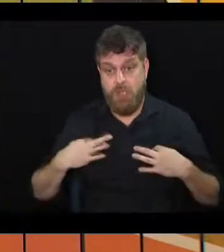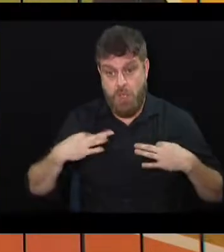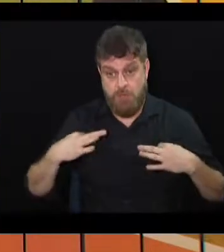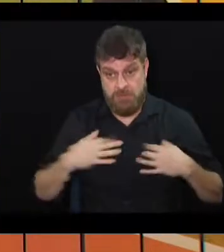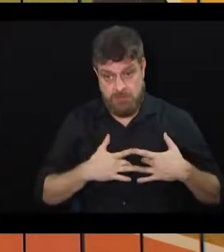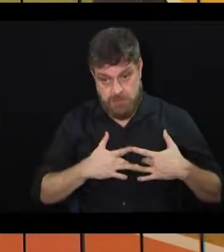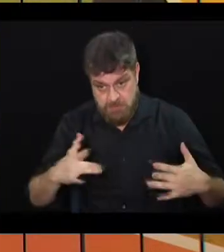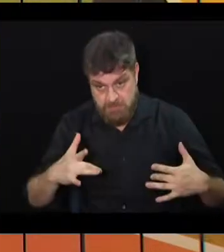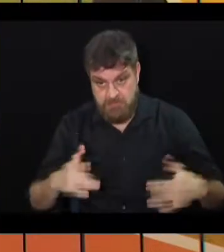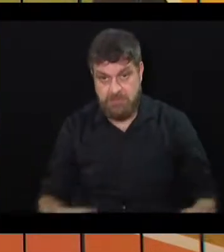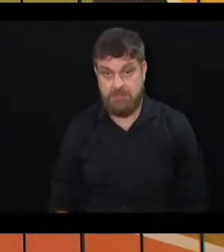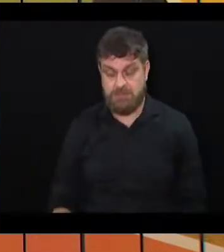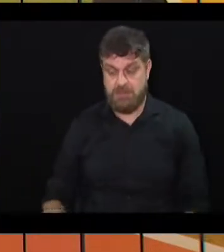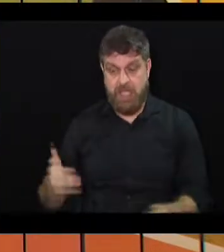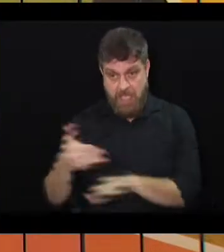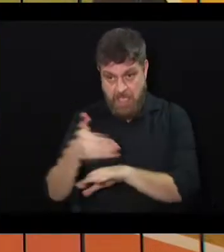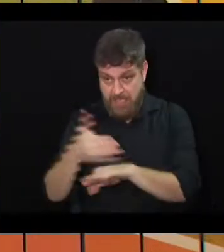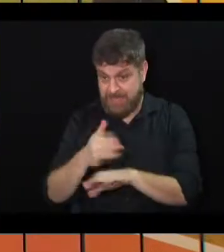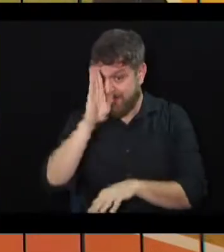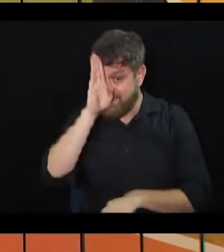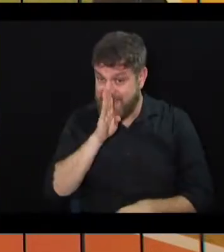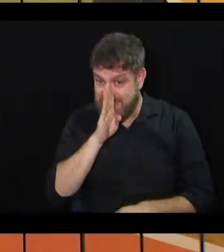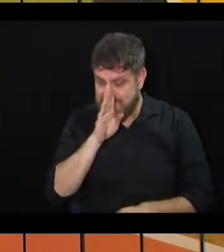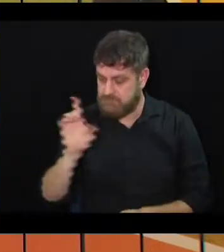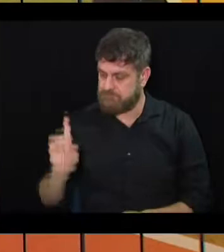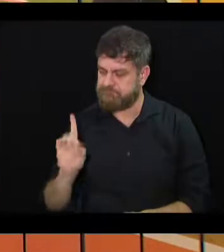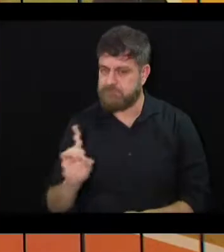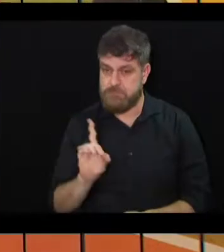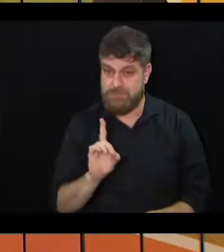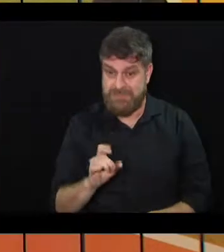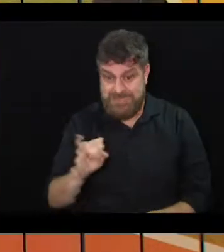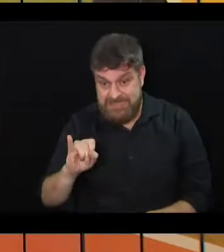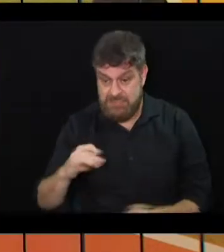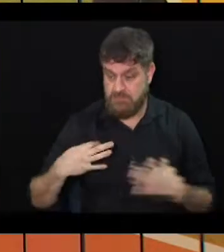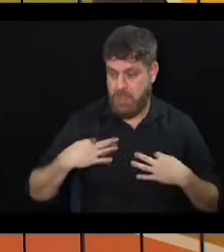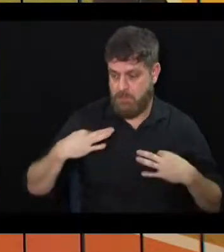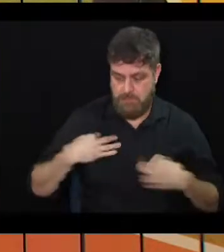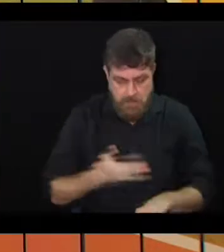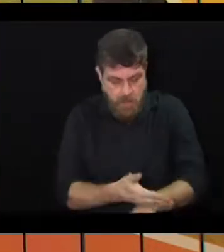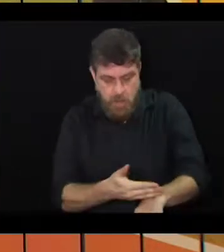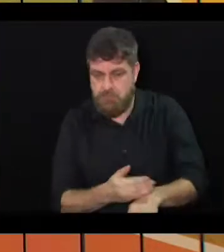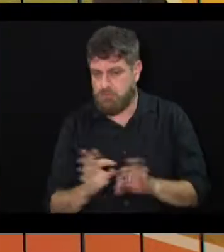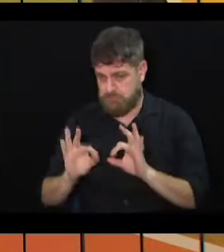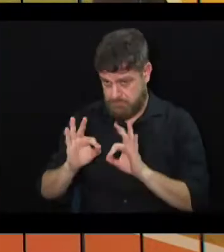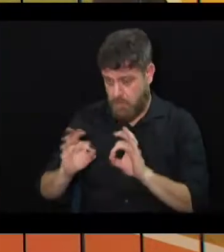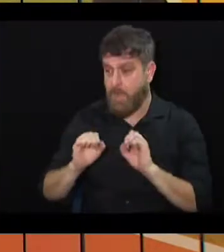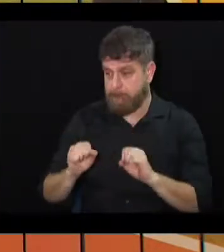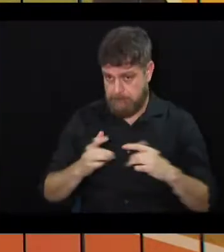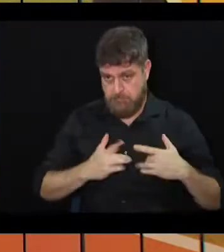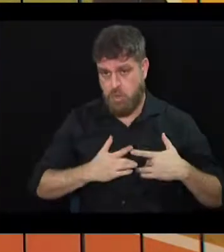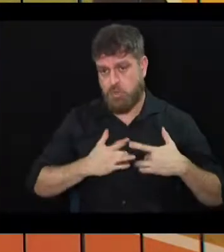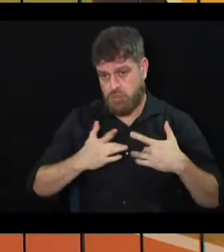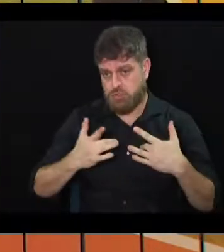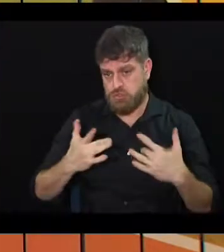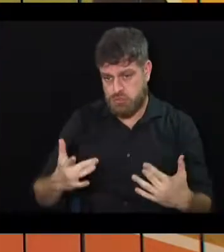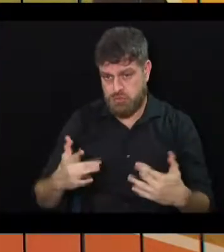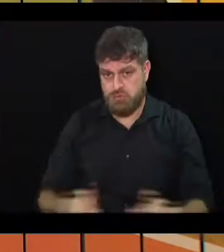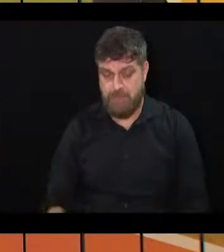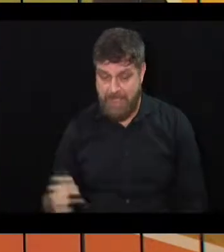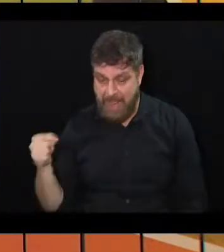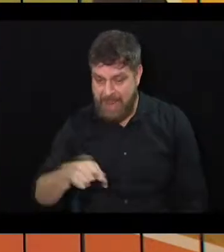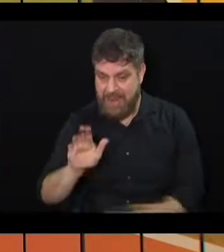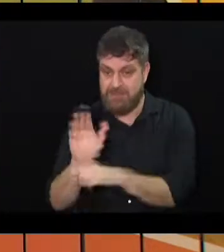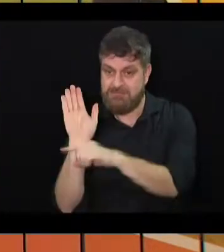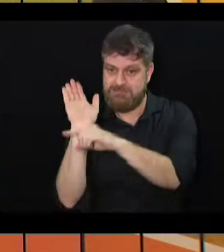segue ativa, hein? A entrada é franca, chegar e entrar, mas uma blusa em bom estado você pode levar ao ginásio